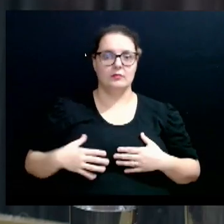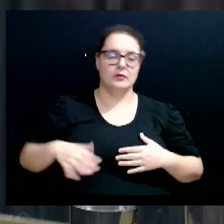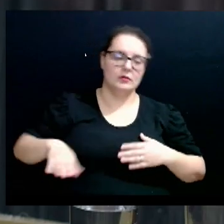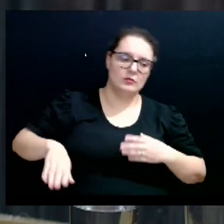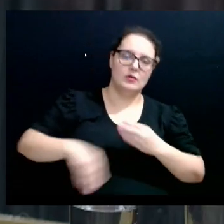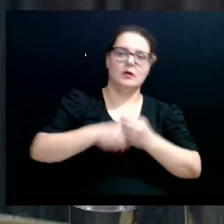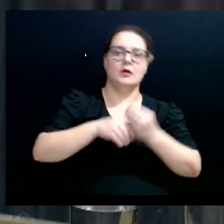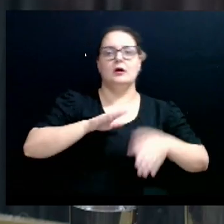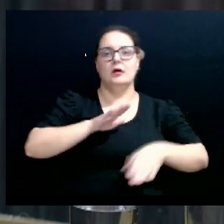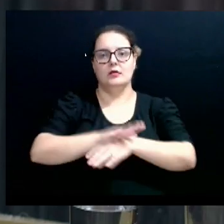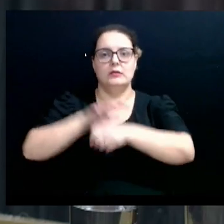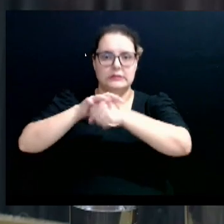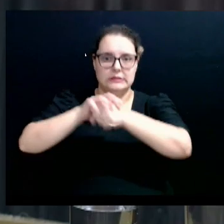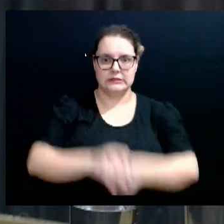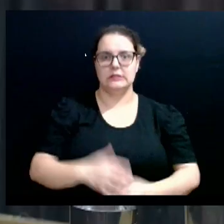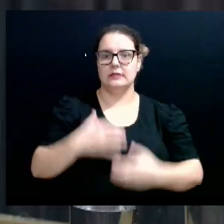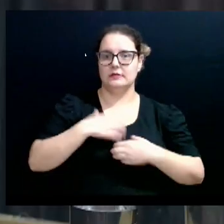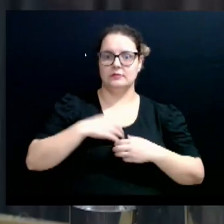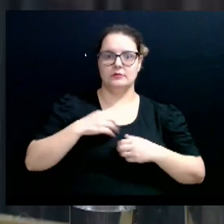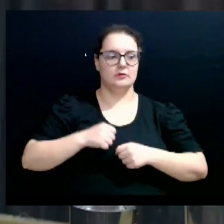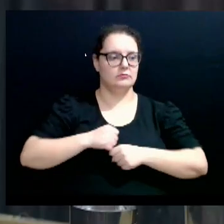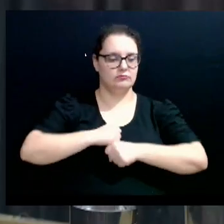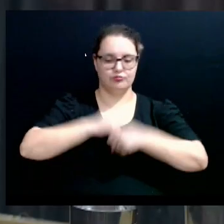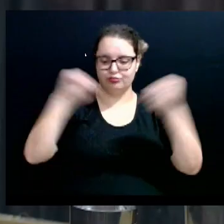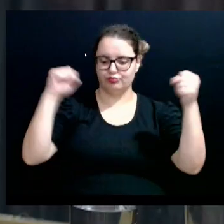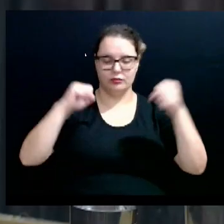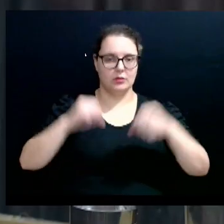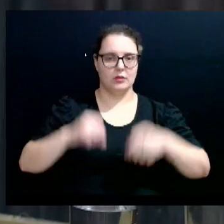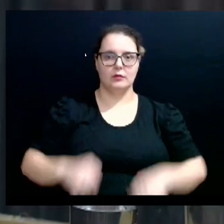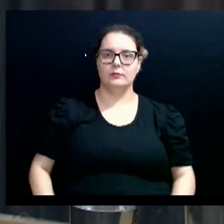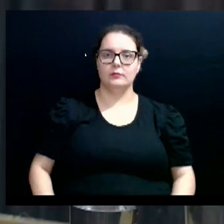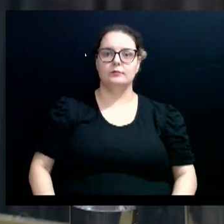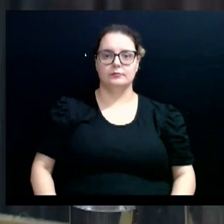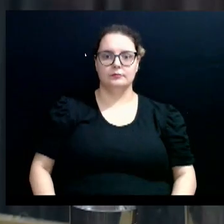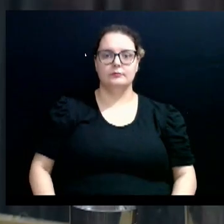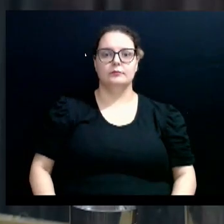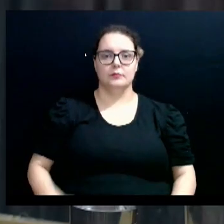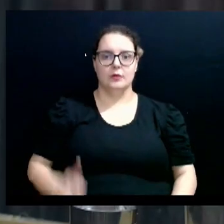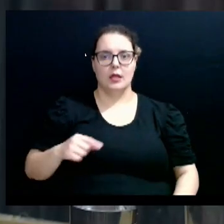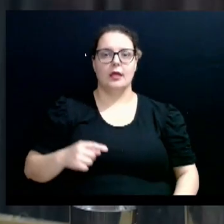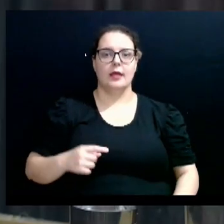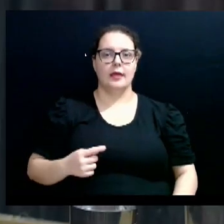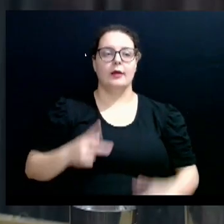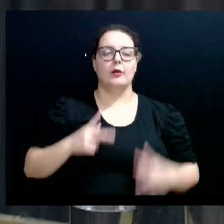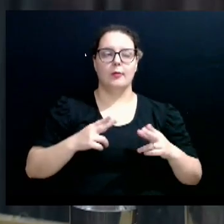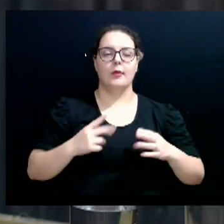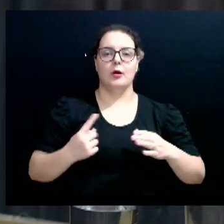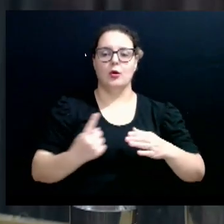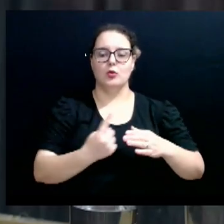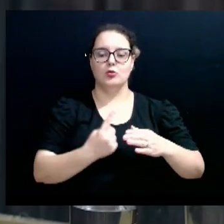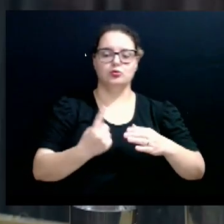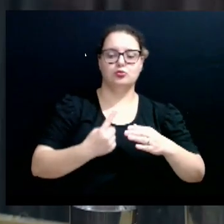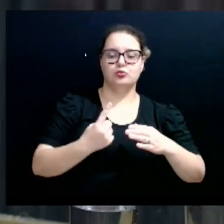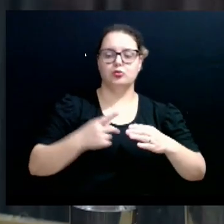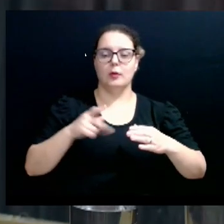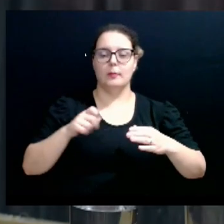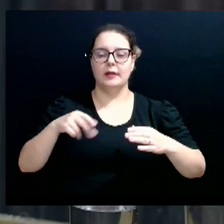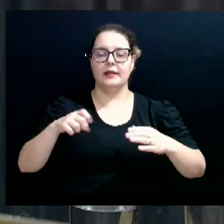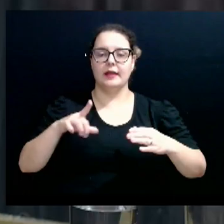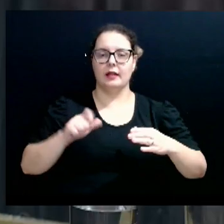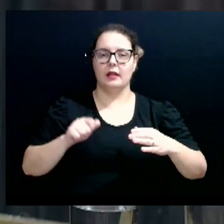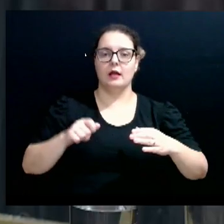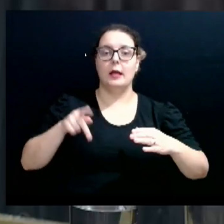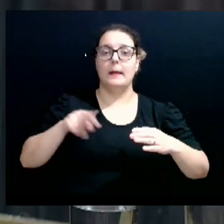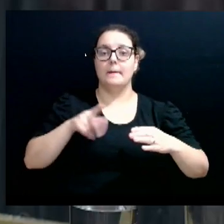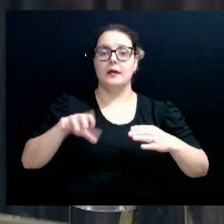pressão emocional, romper, é a panela de pressão, é o que faz explodir. Eu penso assim, que